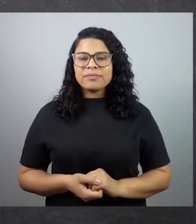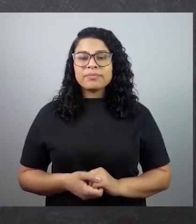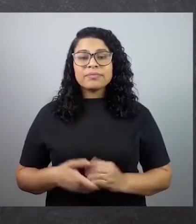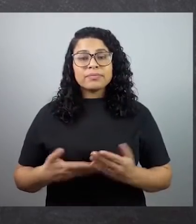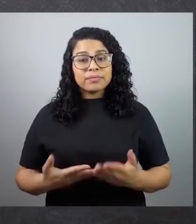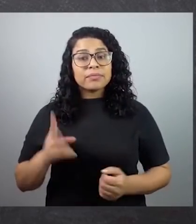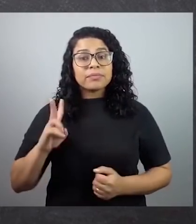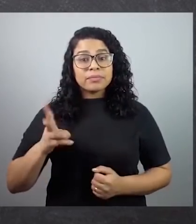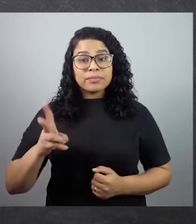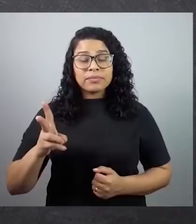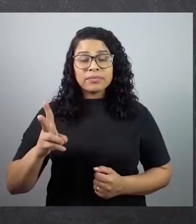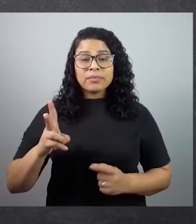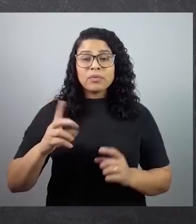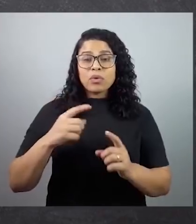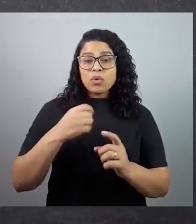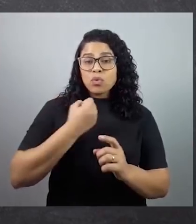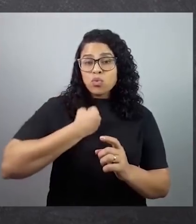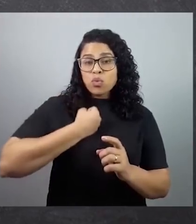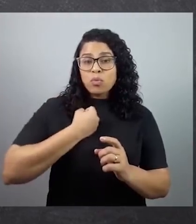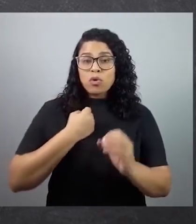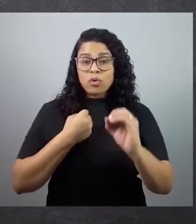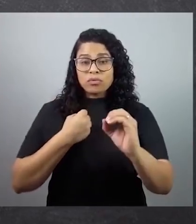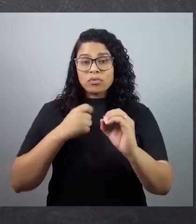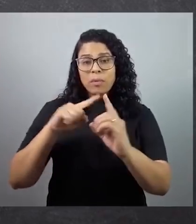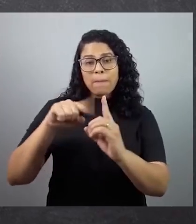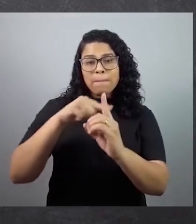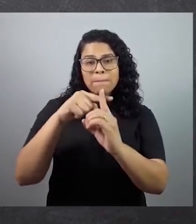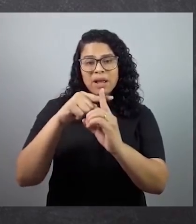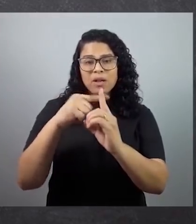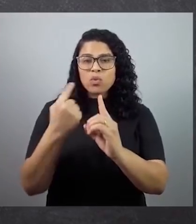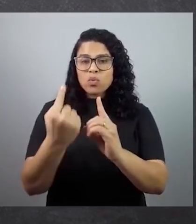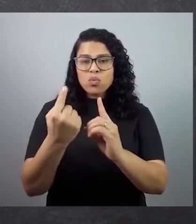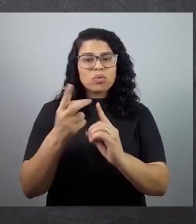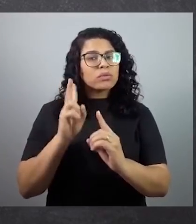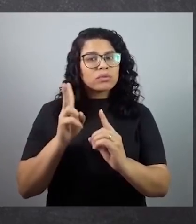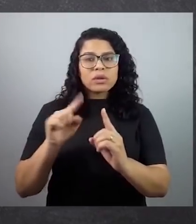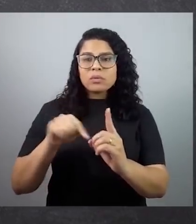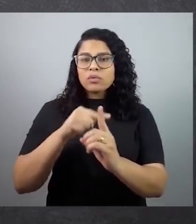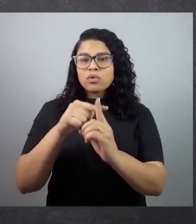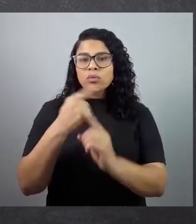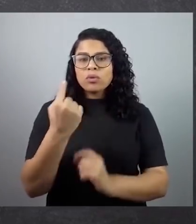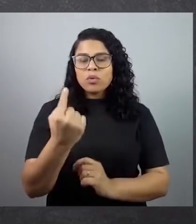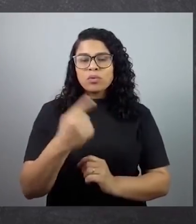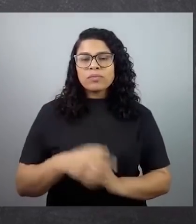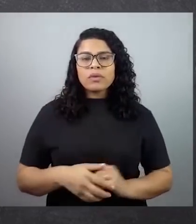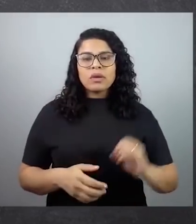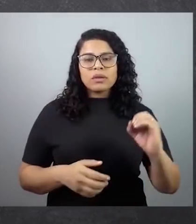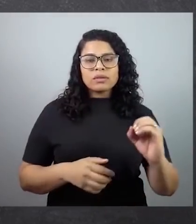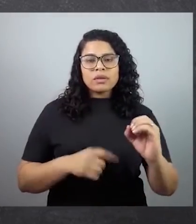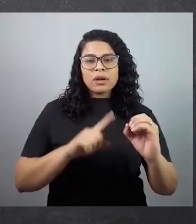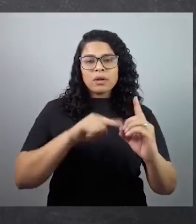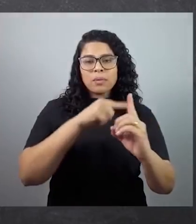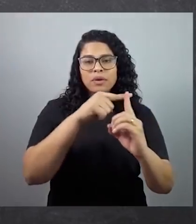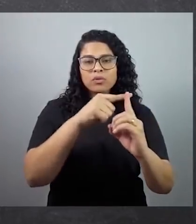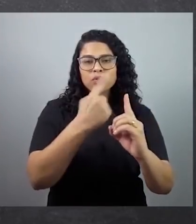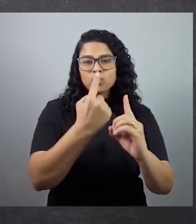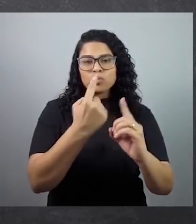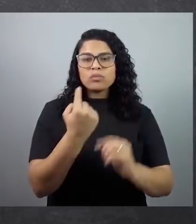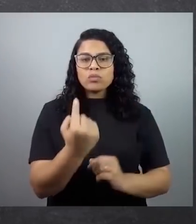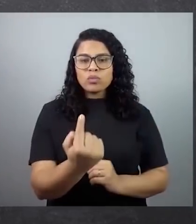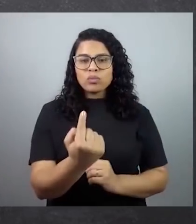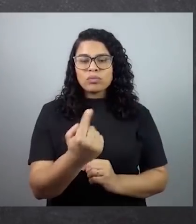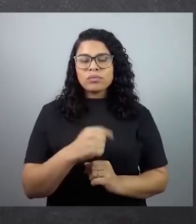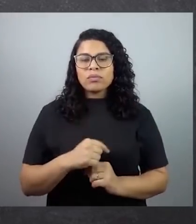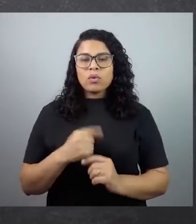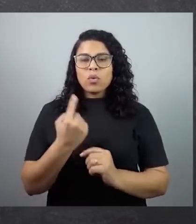vez um próximo elemento é o elemento anterior somado a 1. Então, nós temos aqui, olha, 0 mais 1